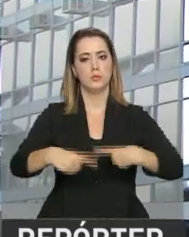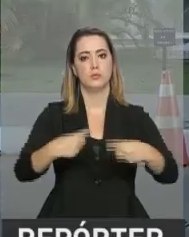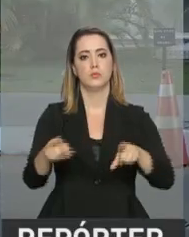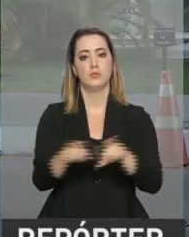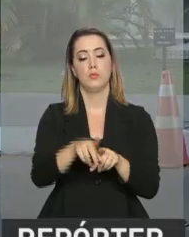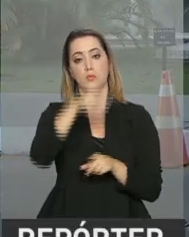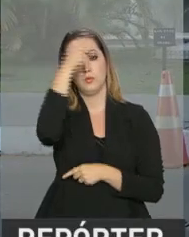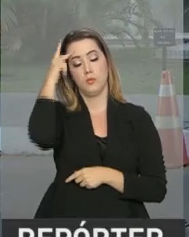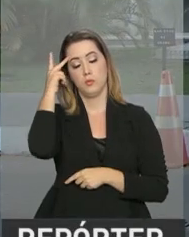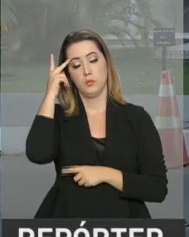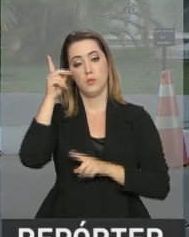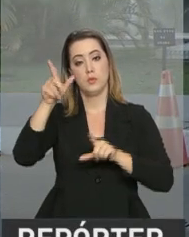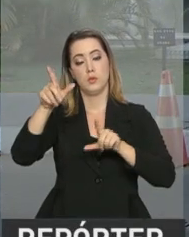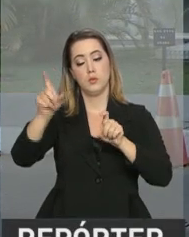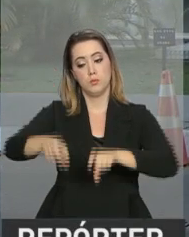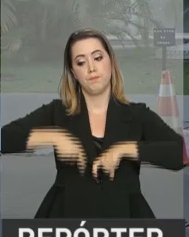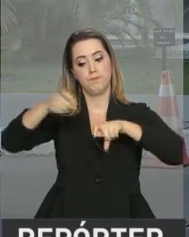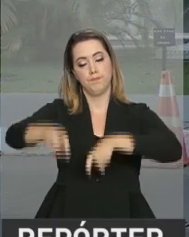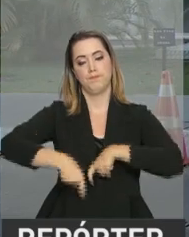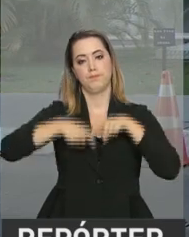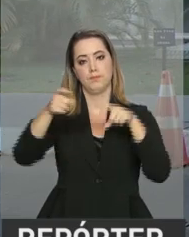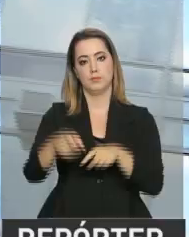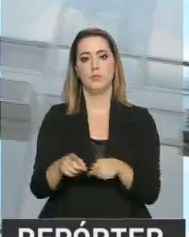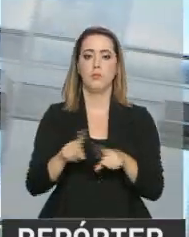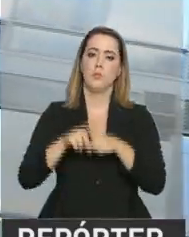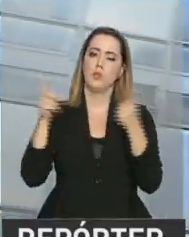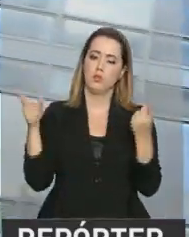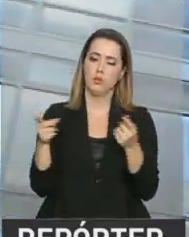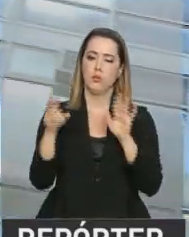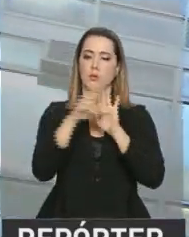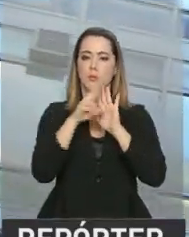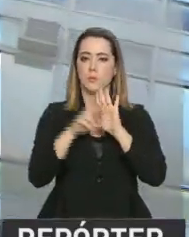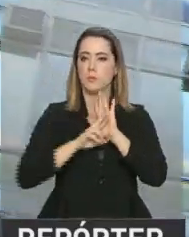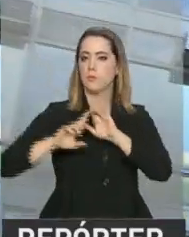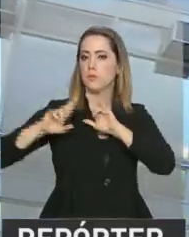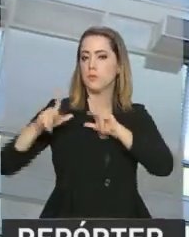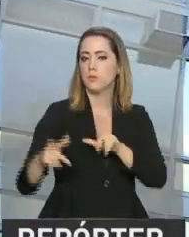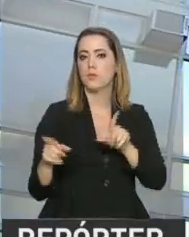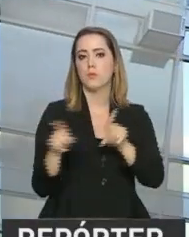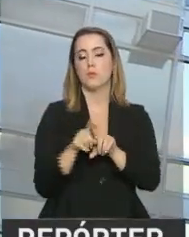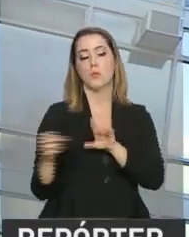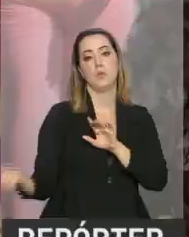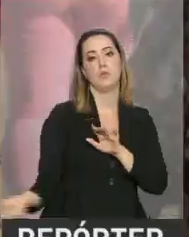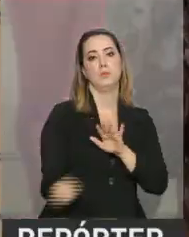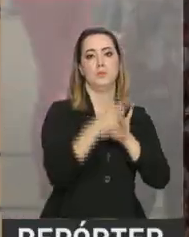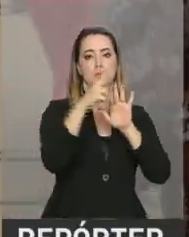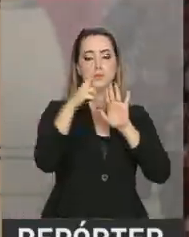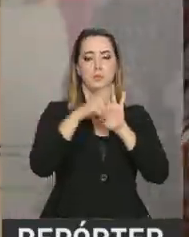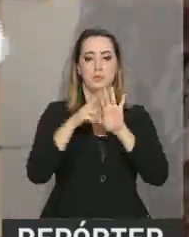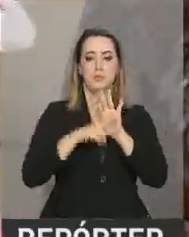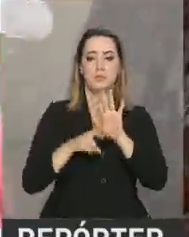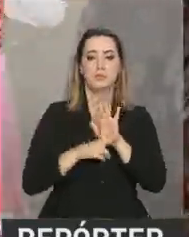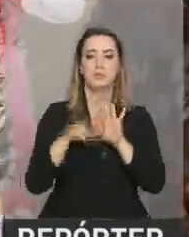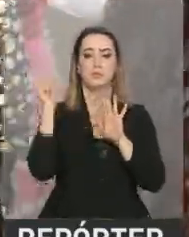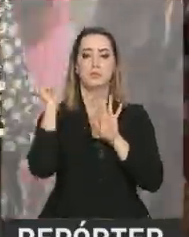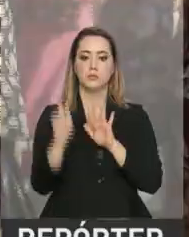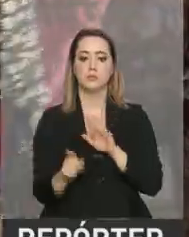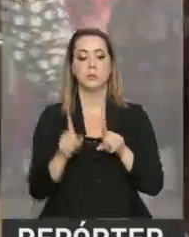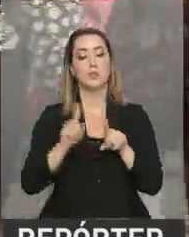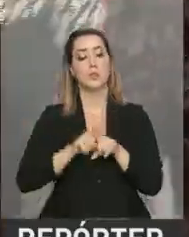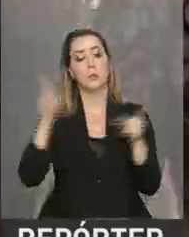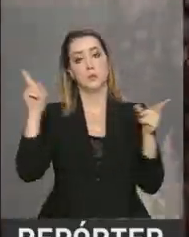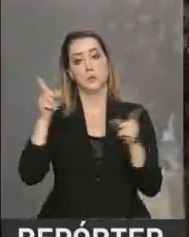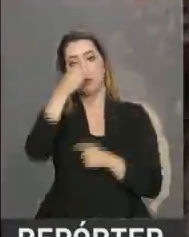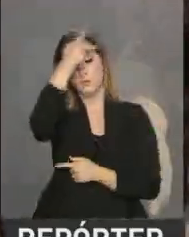Rurais mas esses grupos terão regras de transição diferenciadas para o novo regime Quem já tem direitos